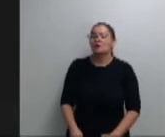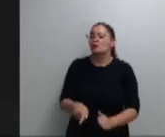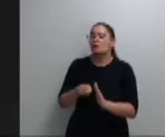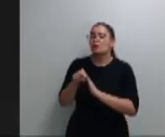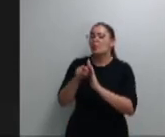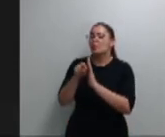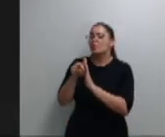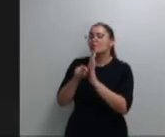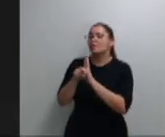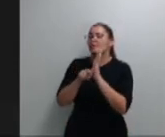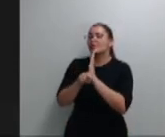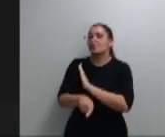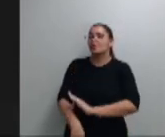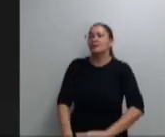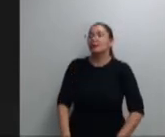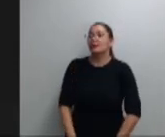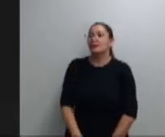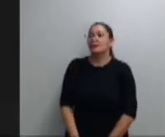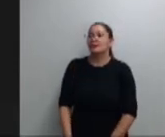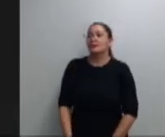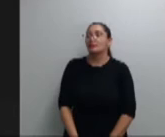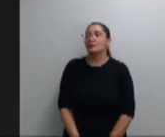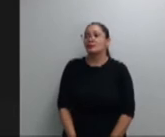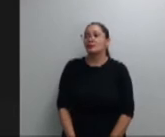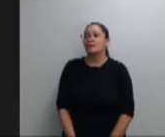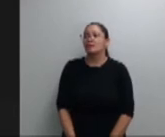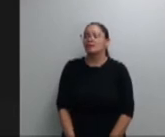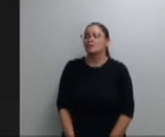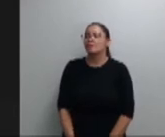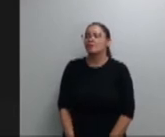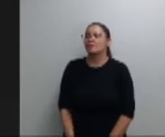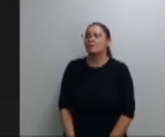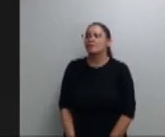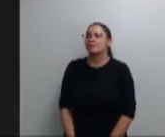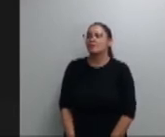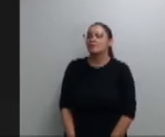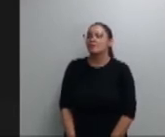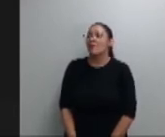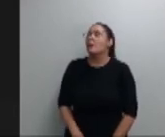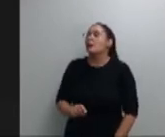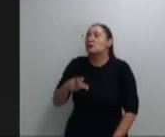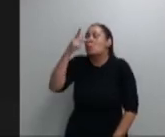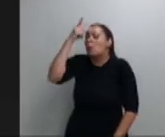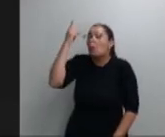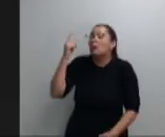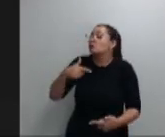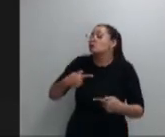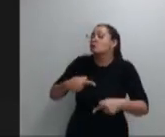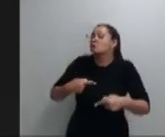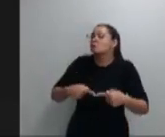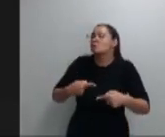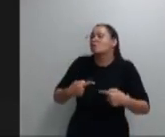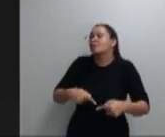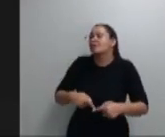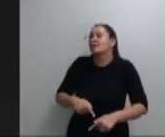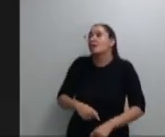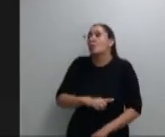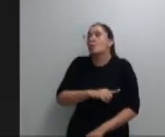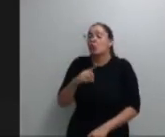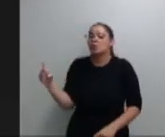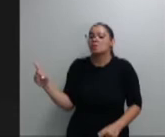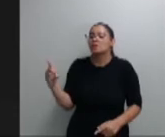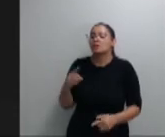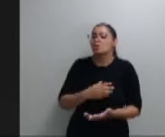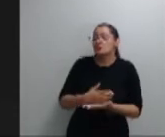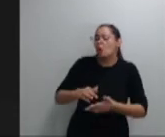esses aspectos aí porque me chamou muita atenção eu considero parece que alguém nesses dois demarcações entre uma data inicial e a outra parece